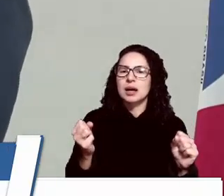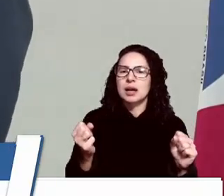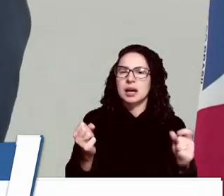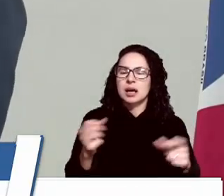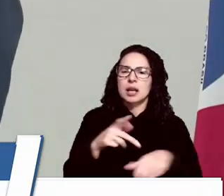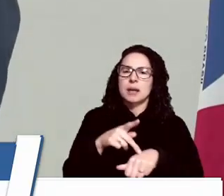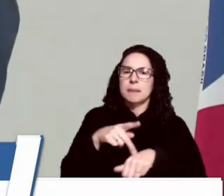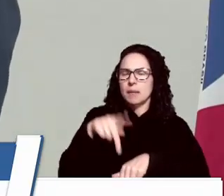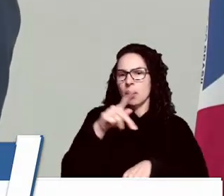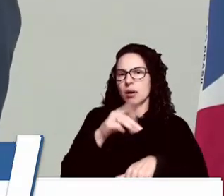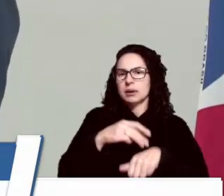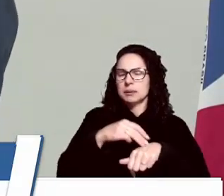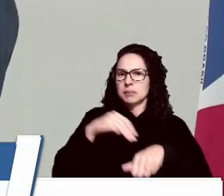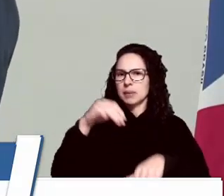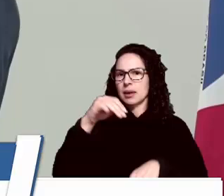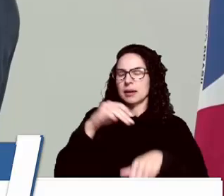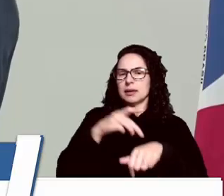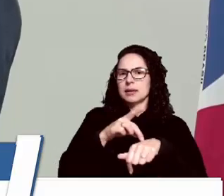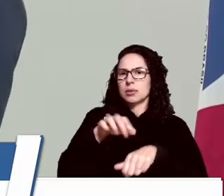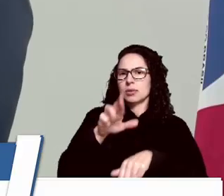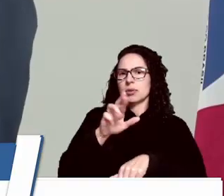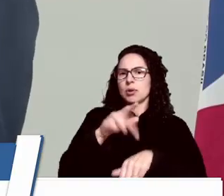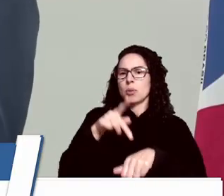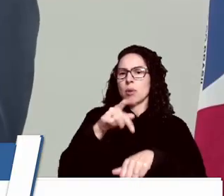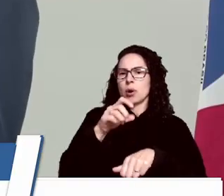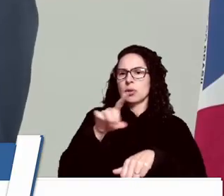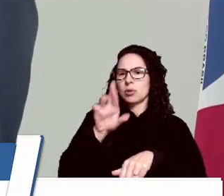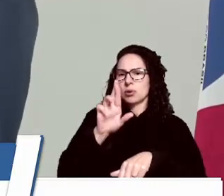pós-graduado, mestre, doutor, pós-doutor e PhD, e